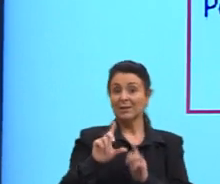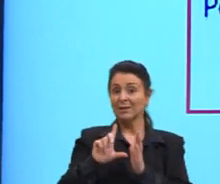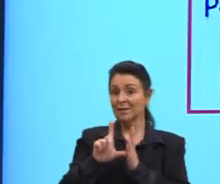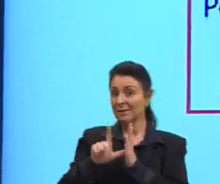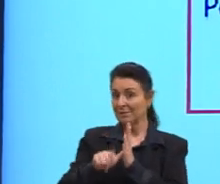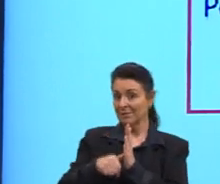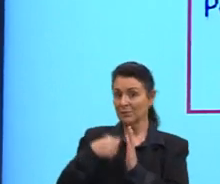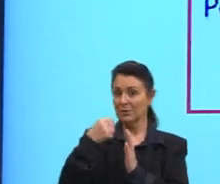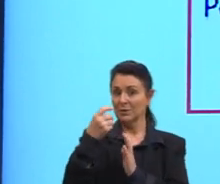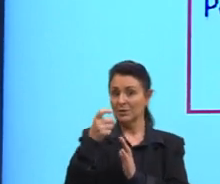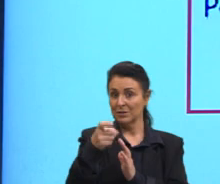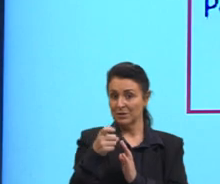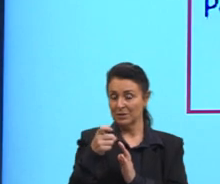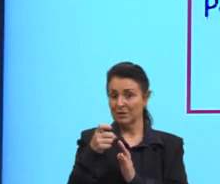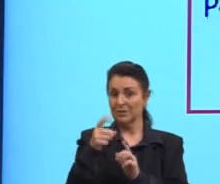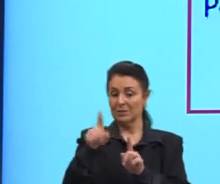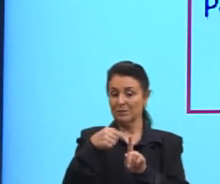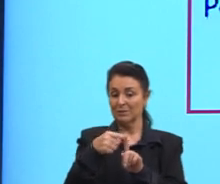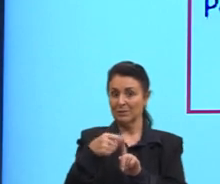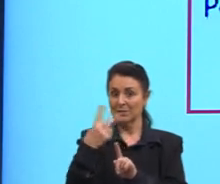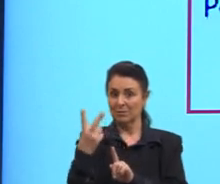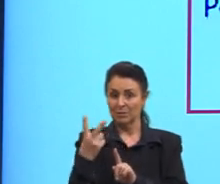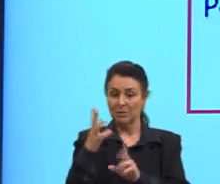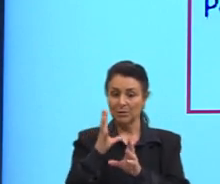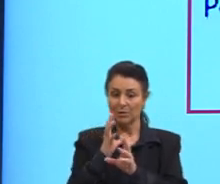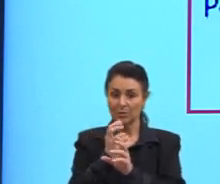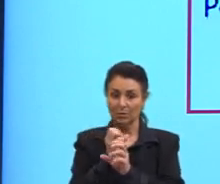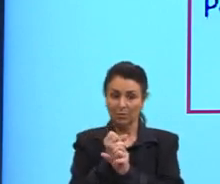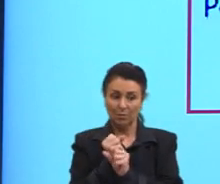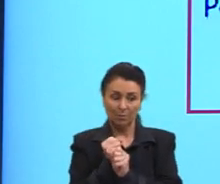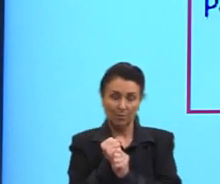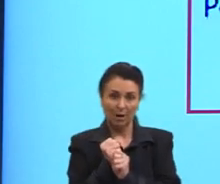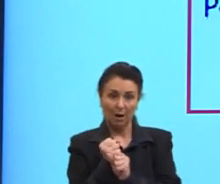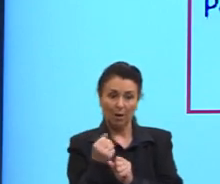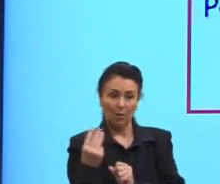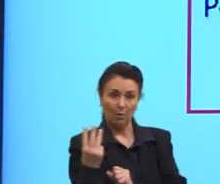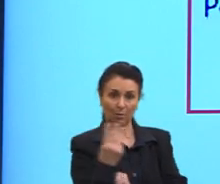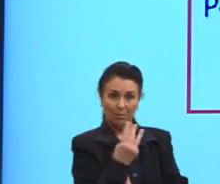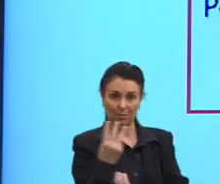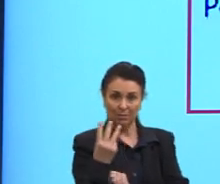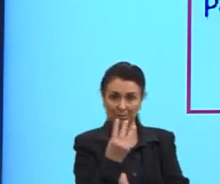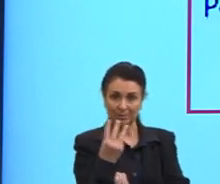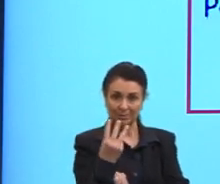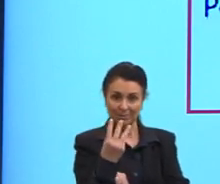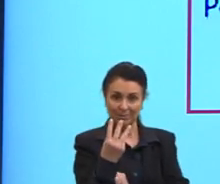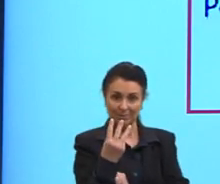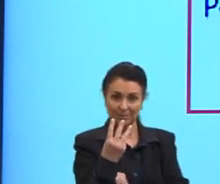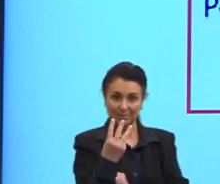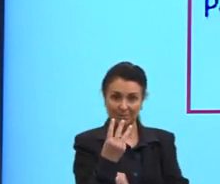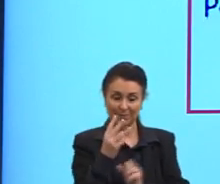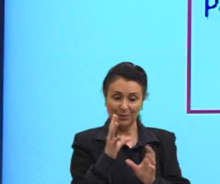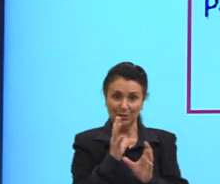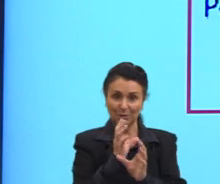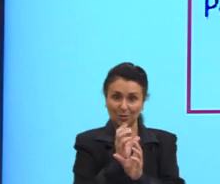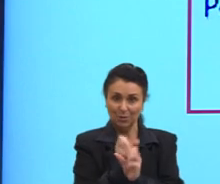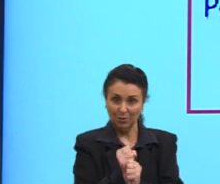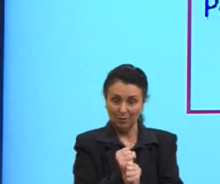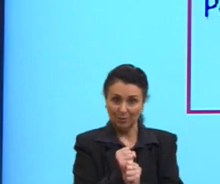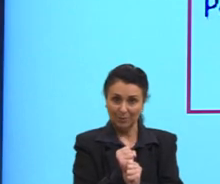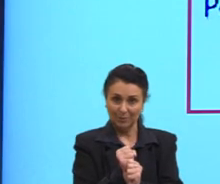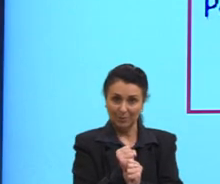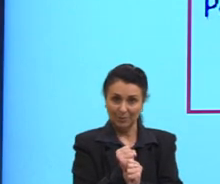é x + 2 e eu tô somando os três certo e sinal de mais implica então a soma dos três termos